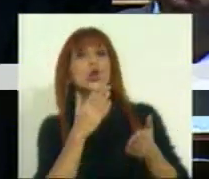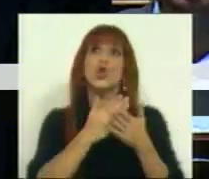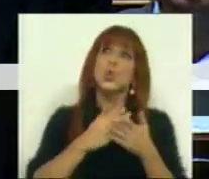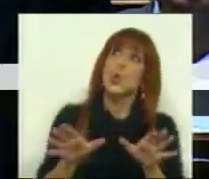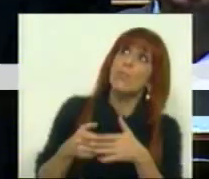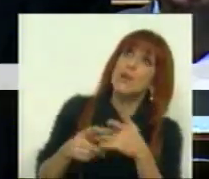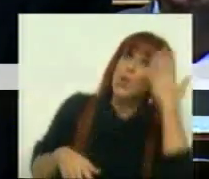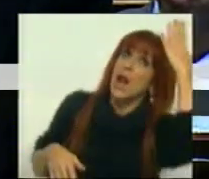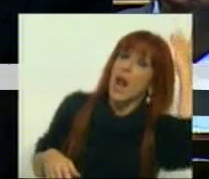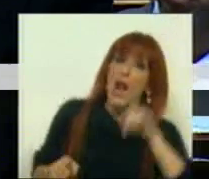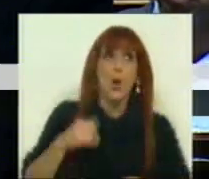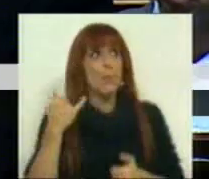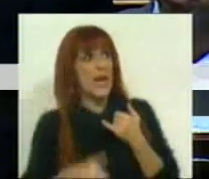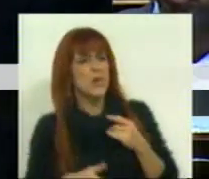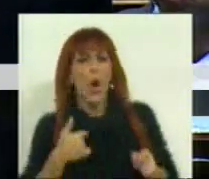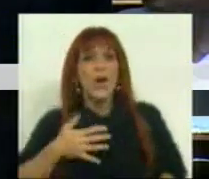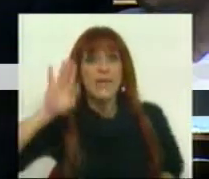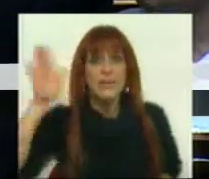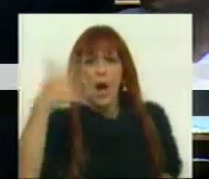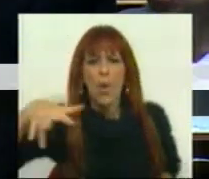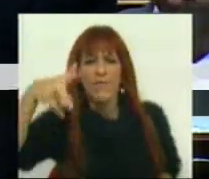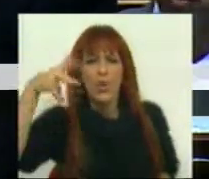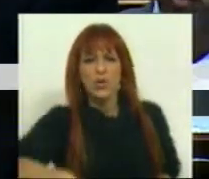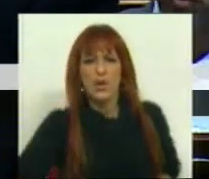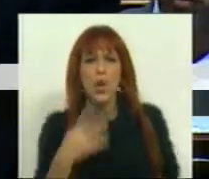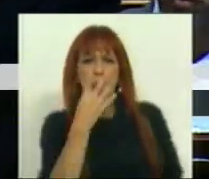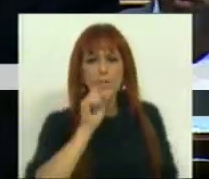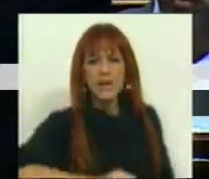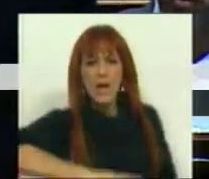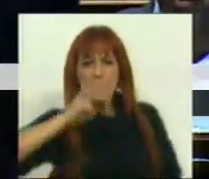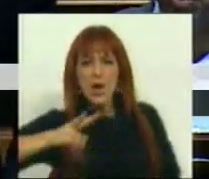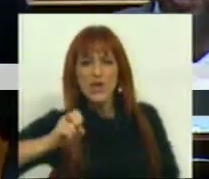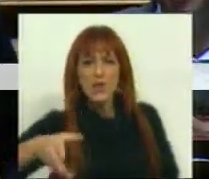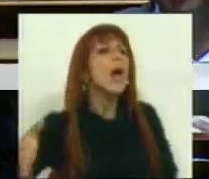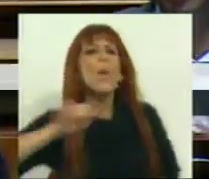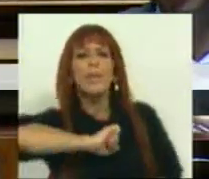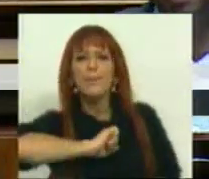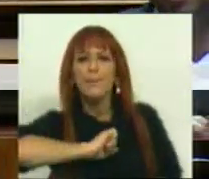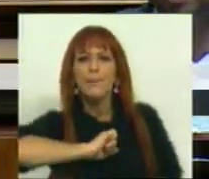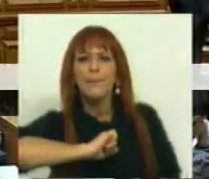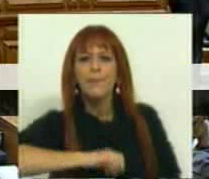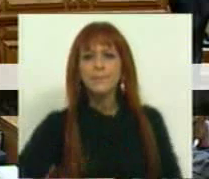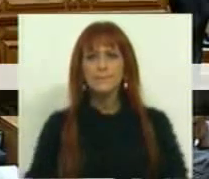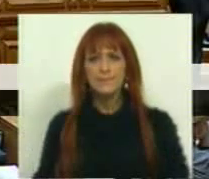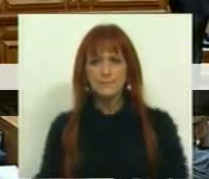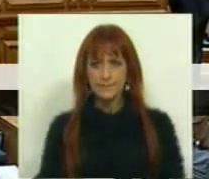com as comissões e com os peritos. Queremos saber onde é que vai cortar 4.000 milhões de euros.